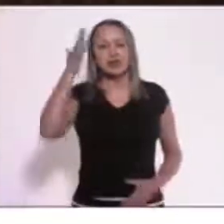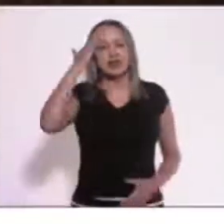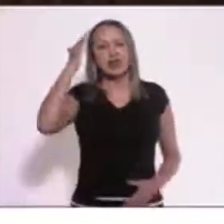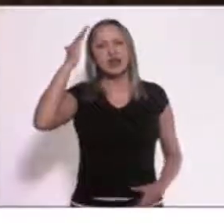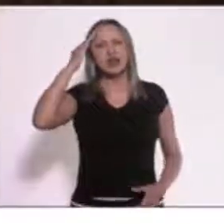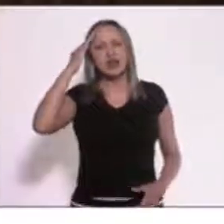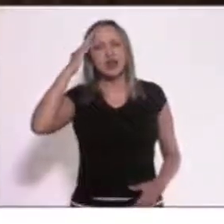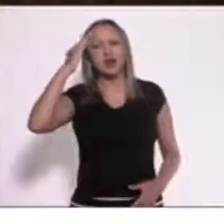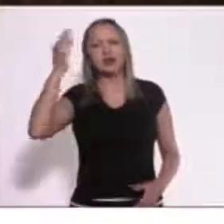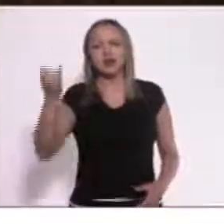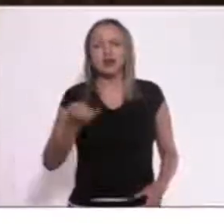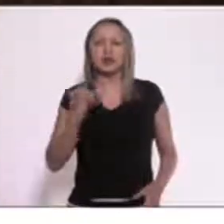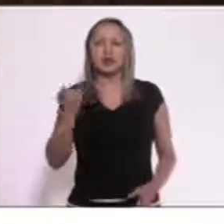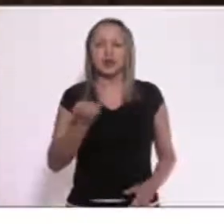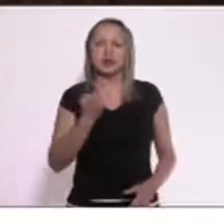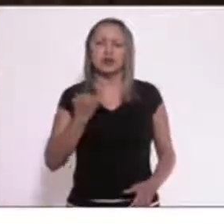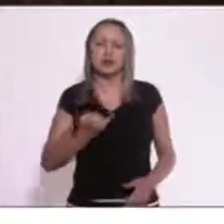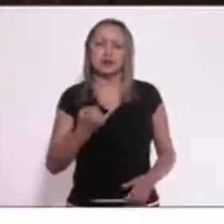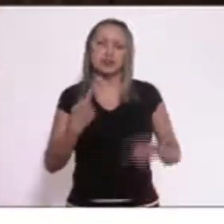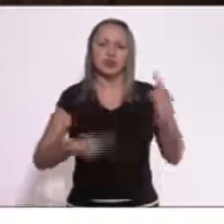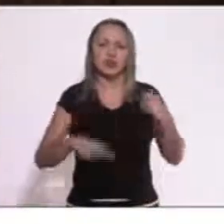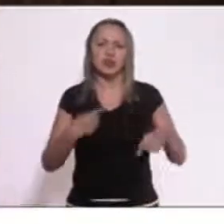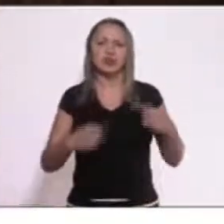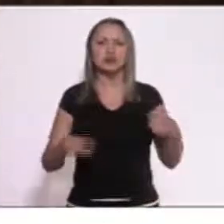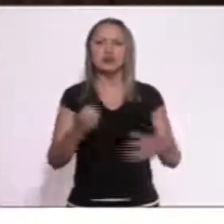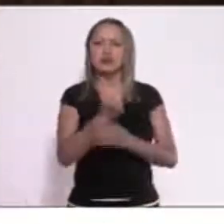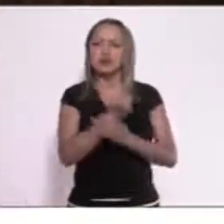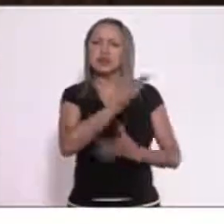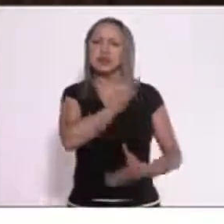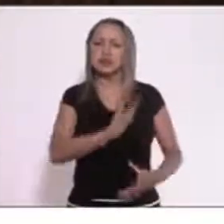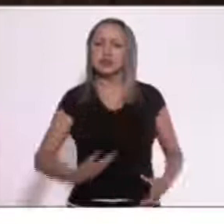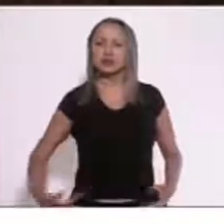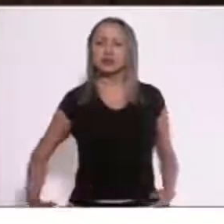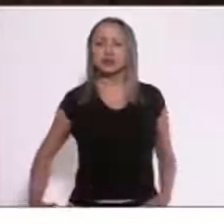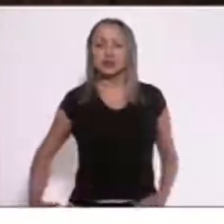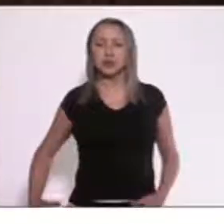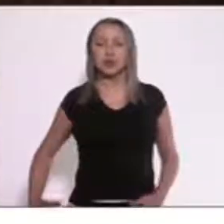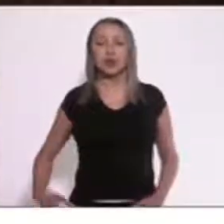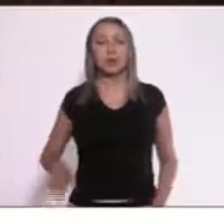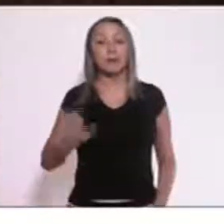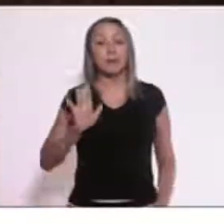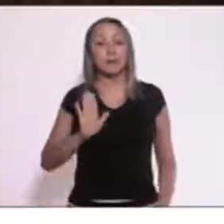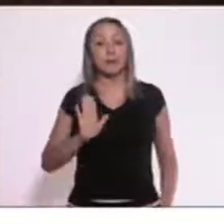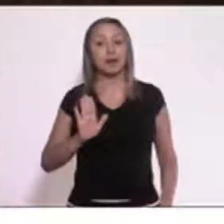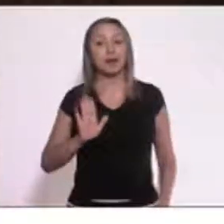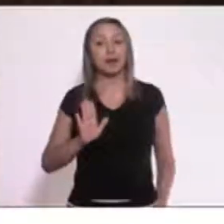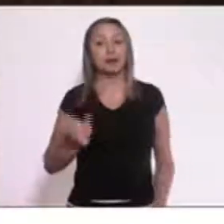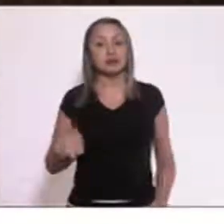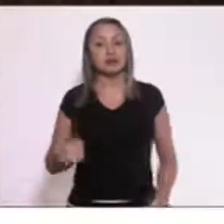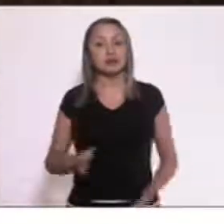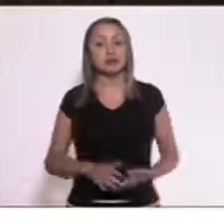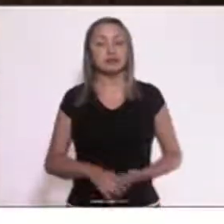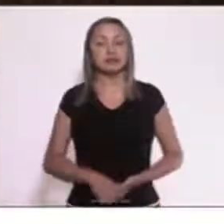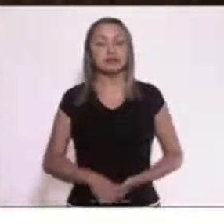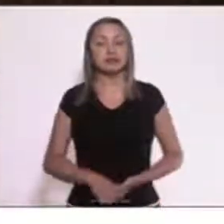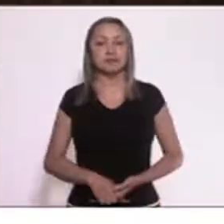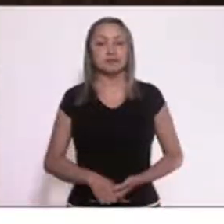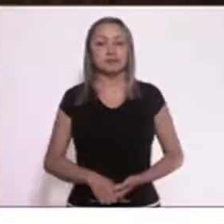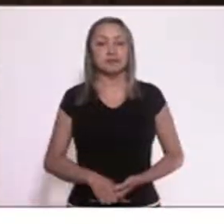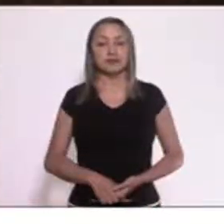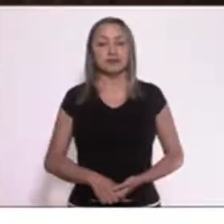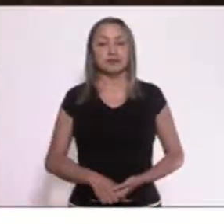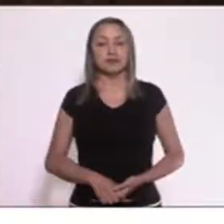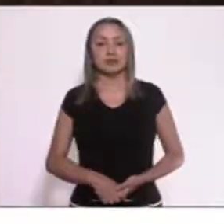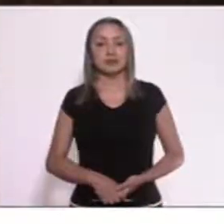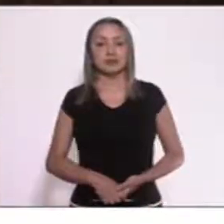da importância da política da segurança pública, mas o velho